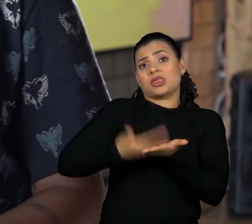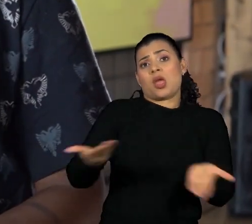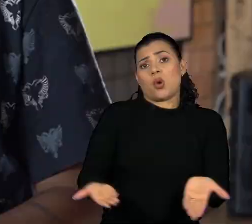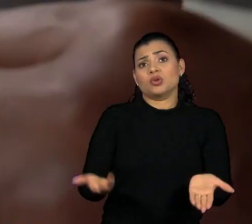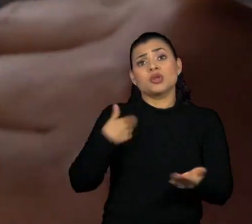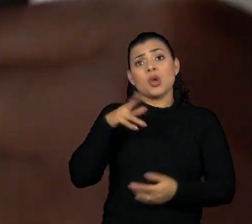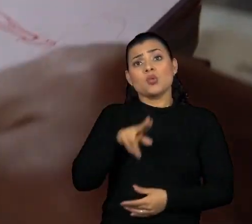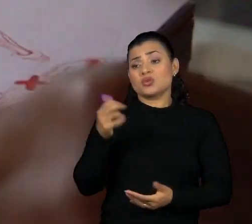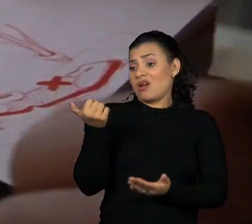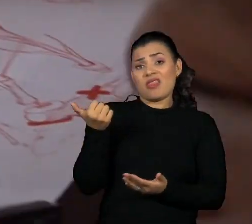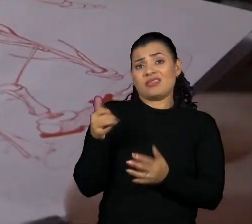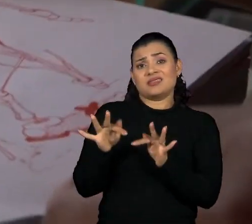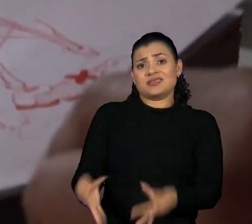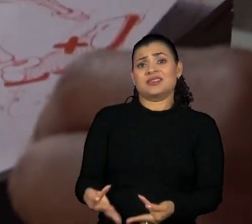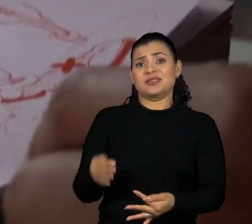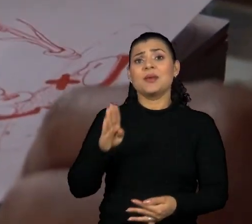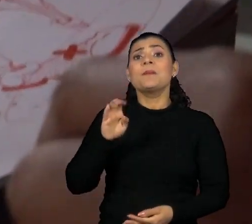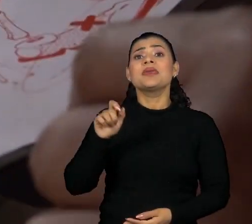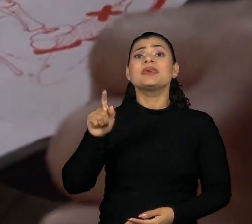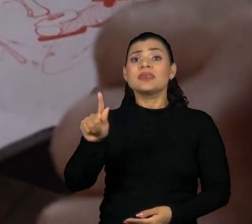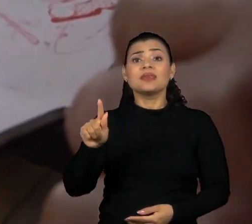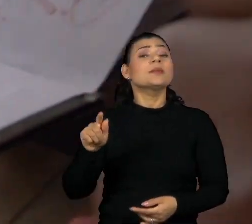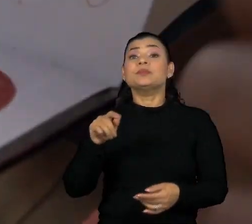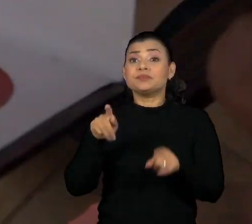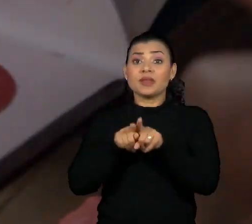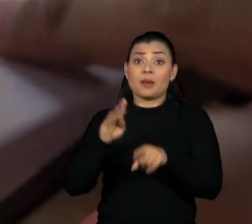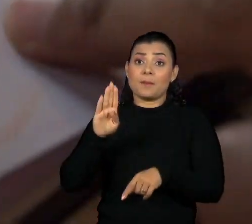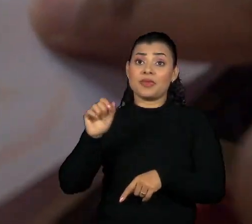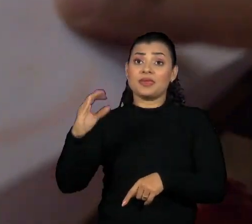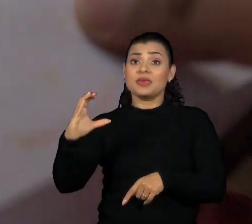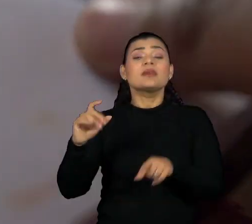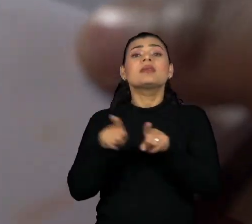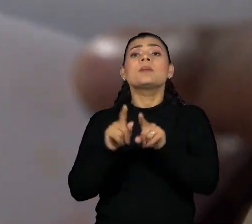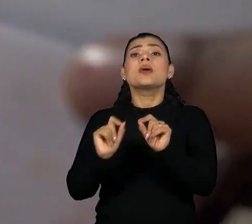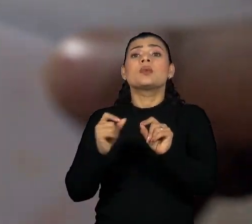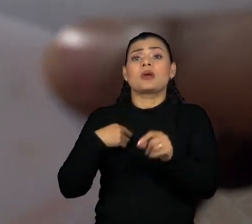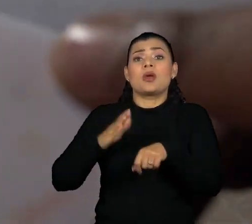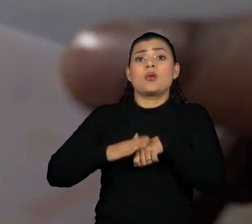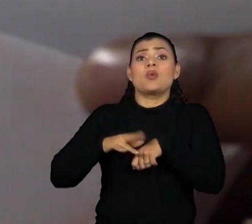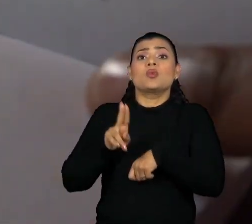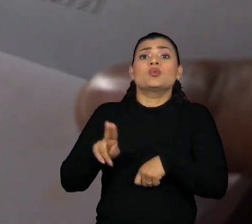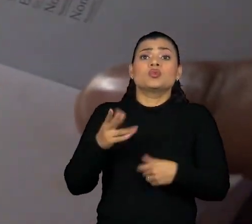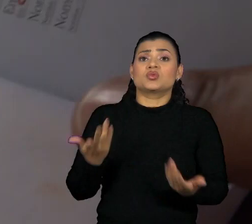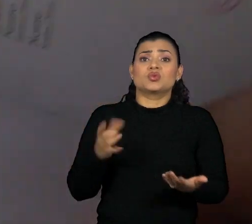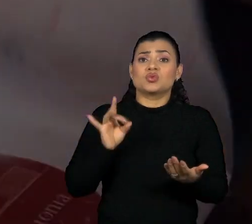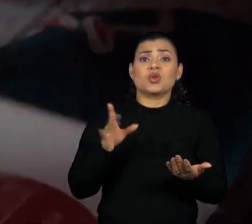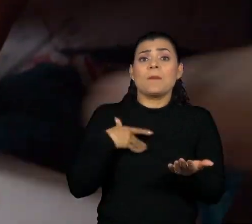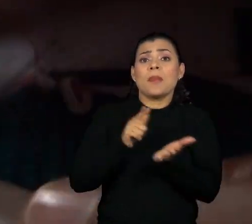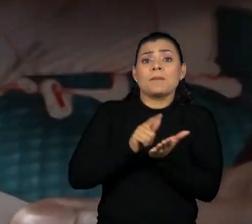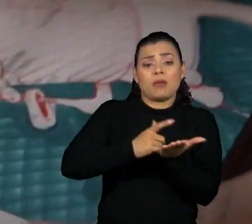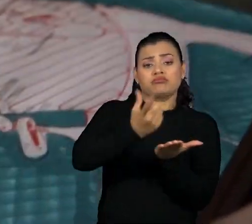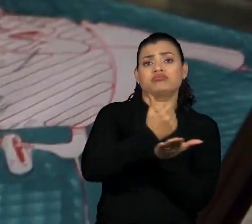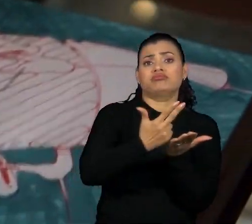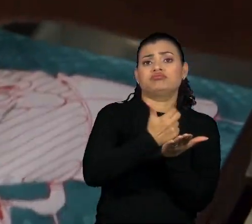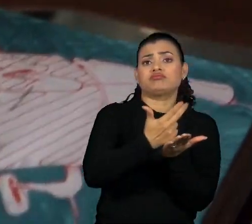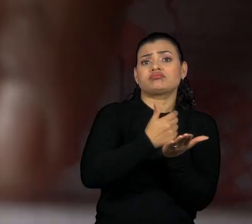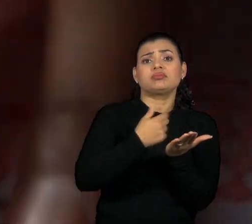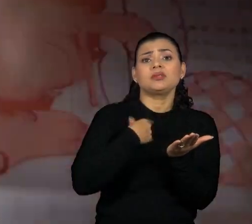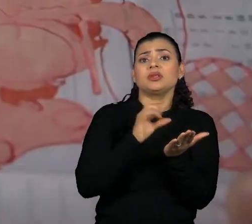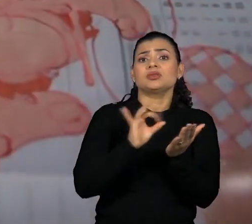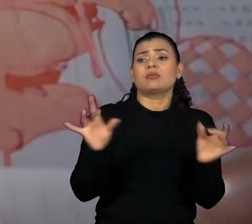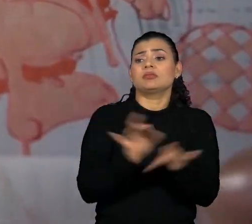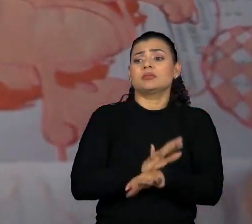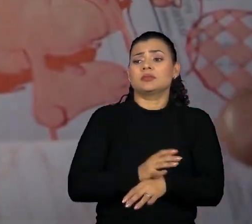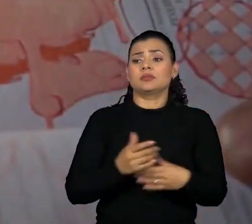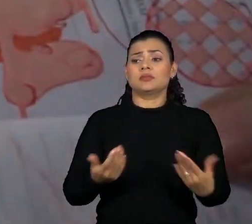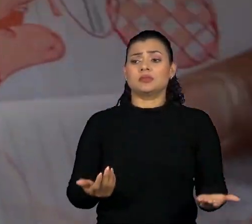Caneta Bic. Nem é uma caneta especial com tinta X, nanquim, não. Apenas uma caneta e um papel vai resolver. Para